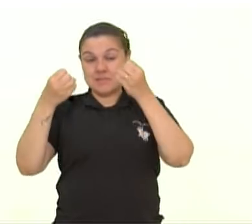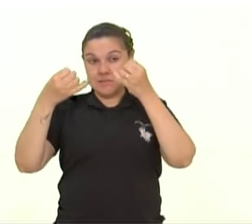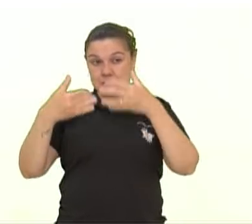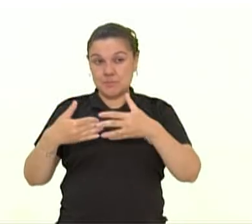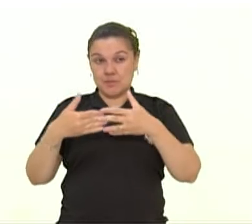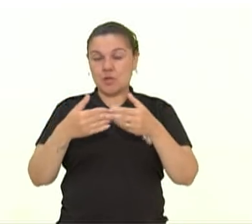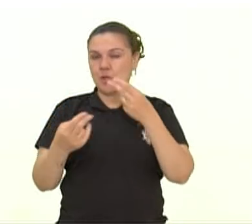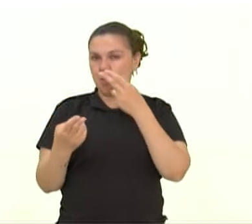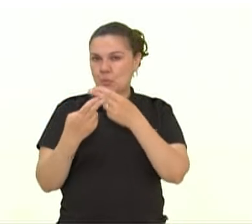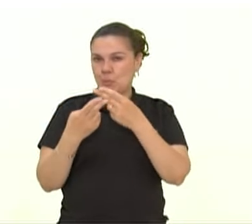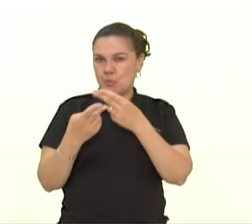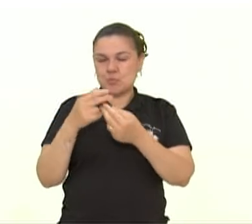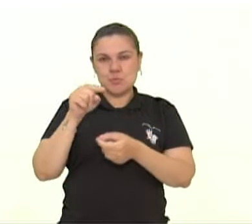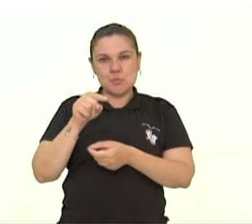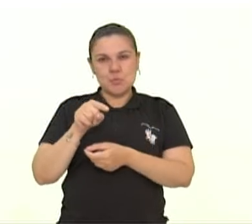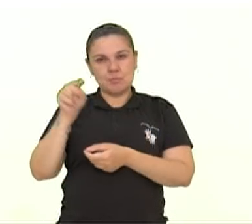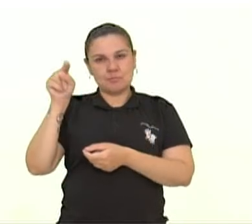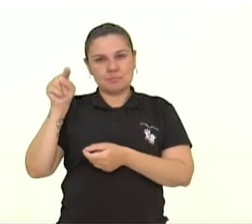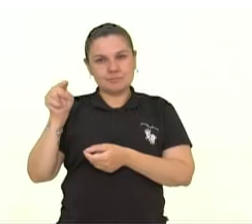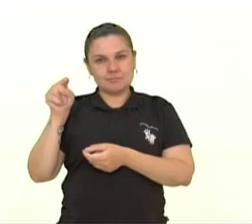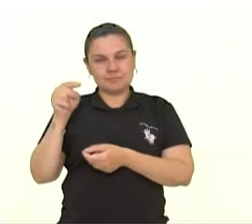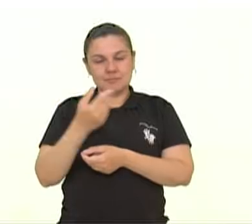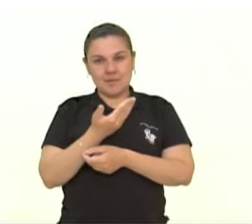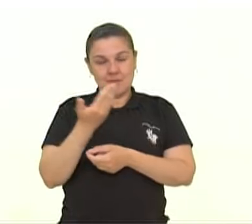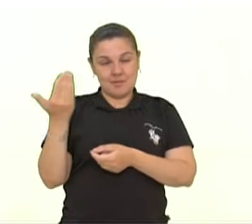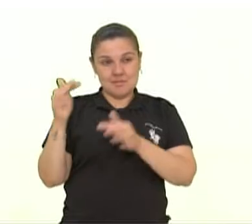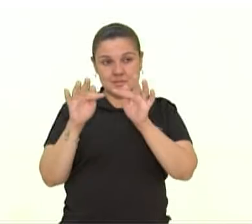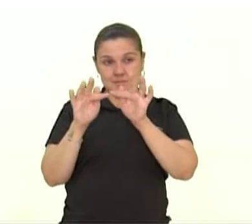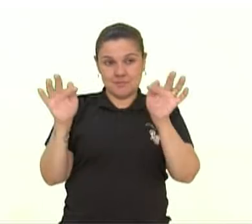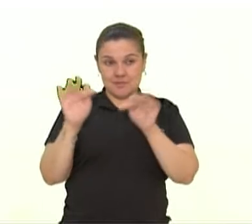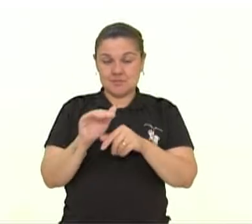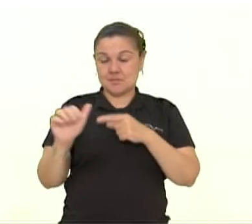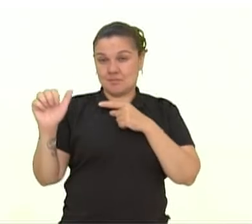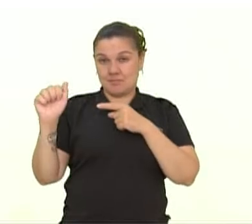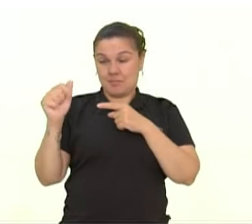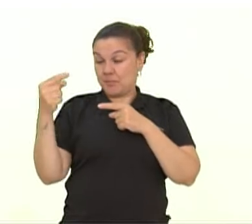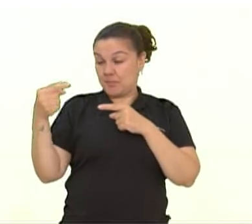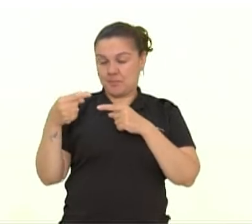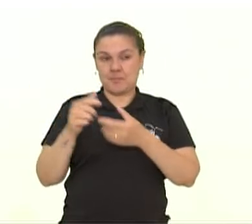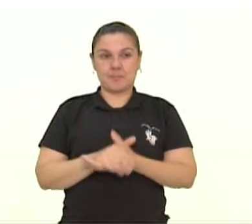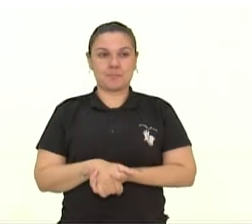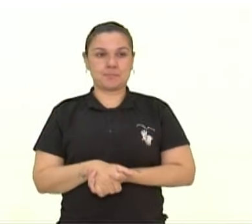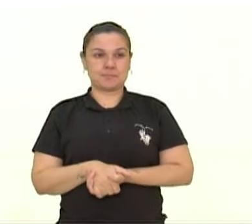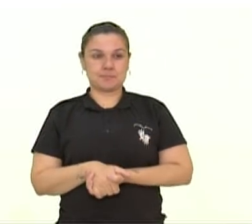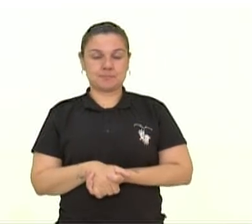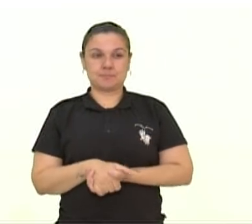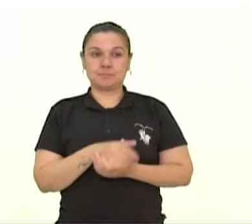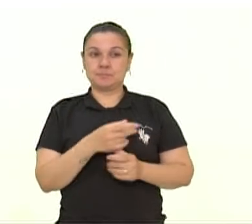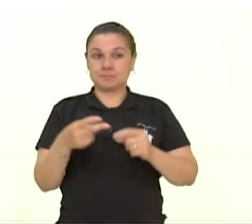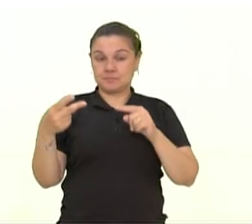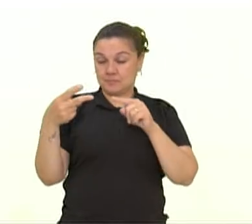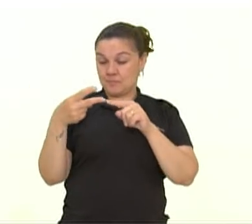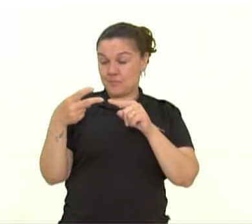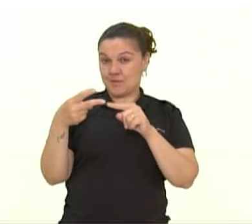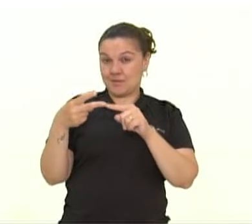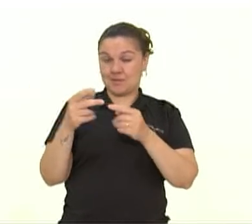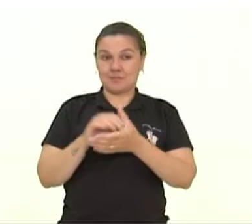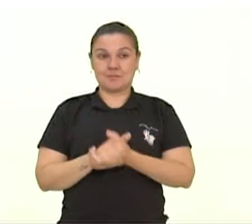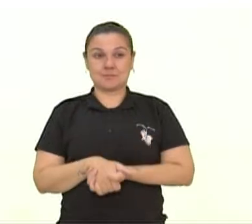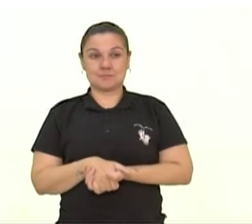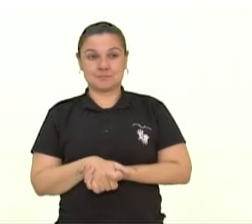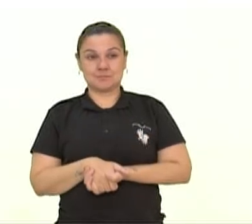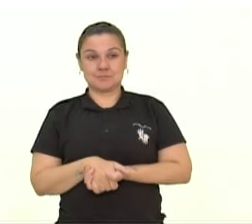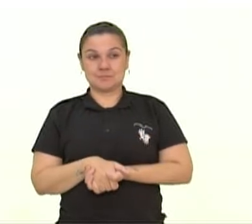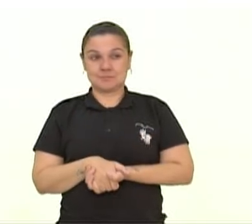o uso do acento circunflexo nessas frases. Os mesmos governantes sempre detêm o poder e as mochilas